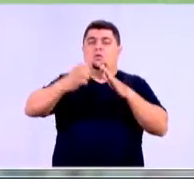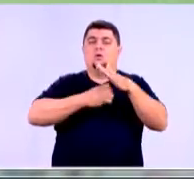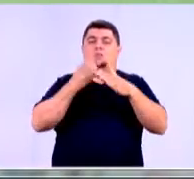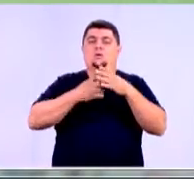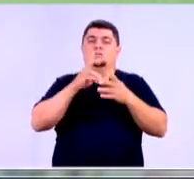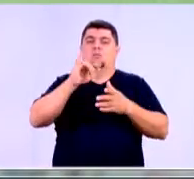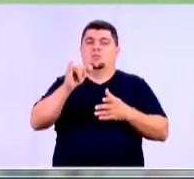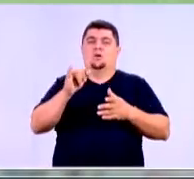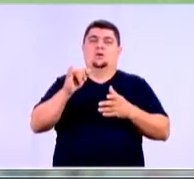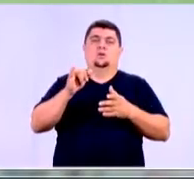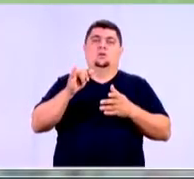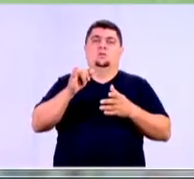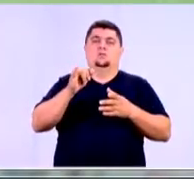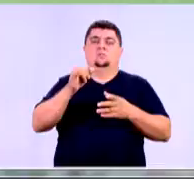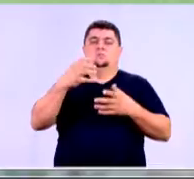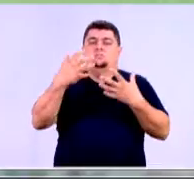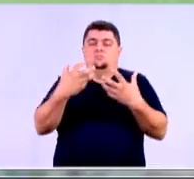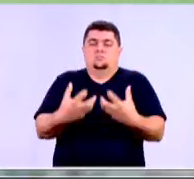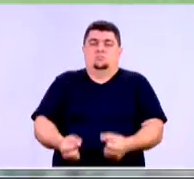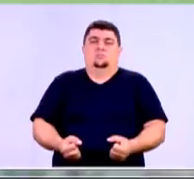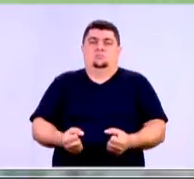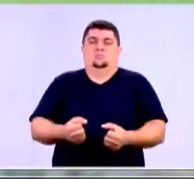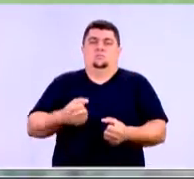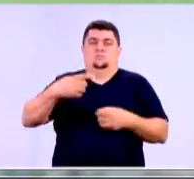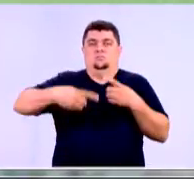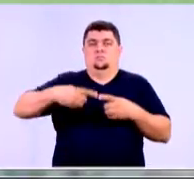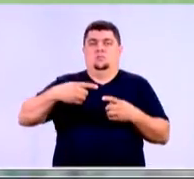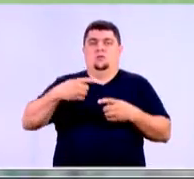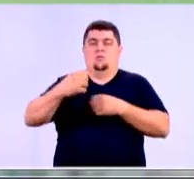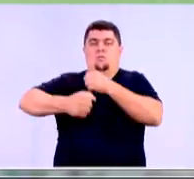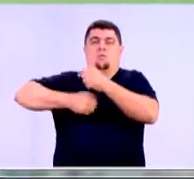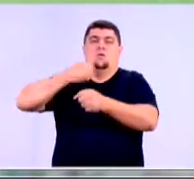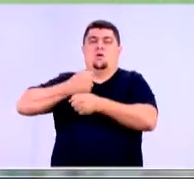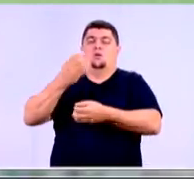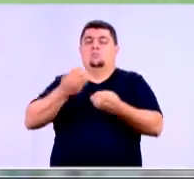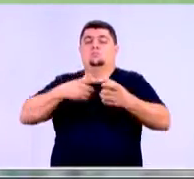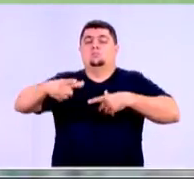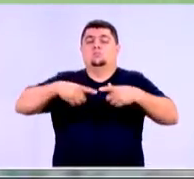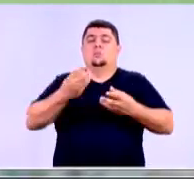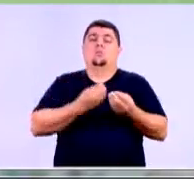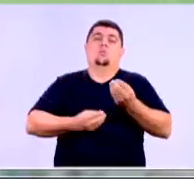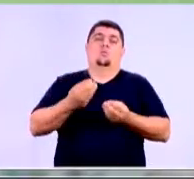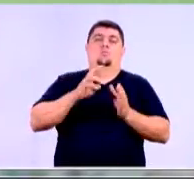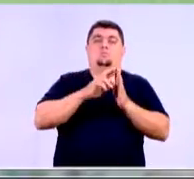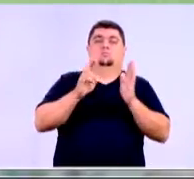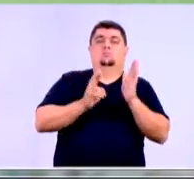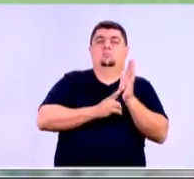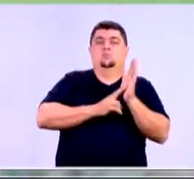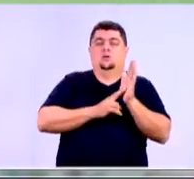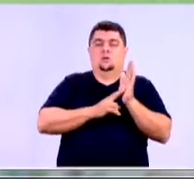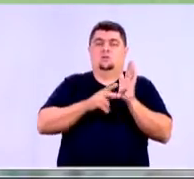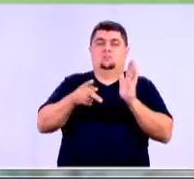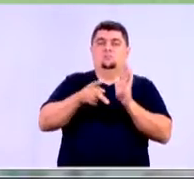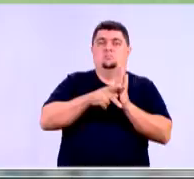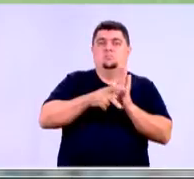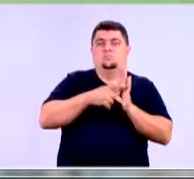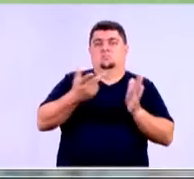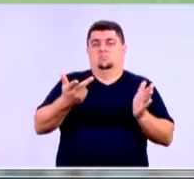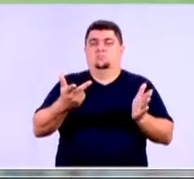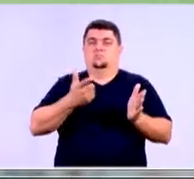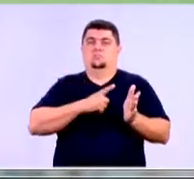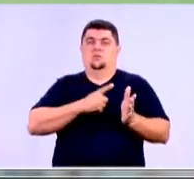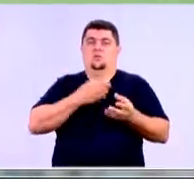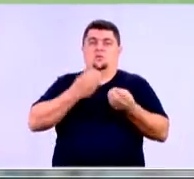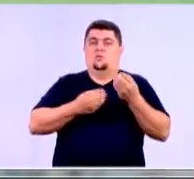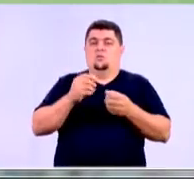risco de crédito e como você vai lidar durante o ano, em determinada situação, como você vai reagir